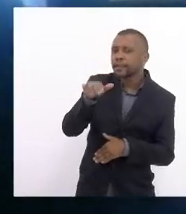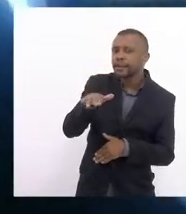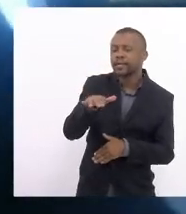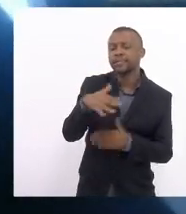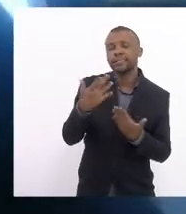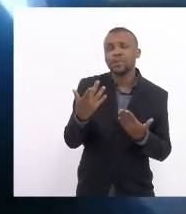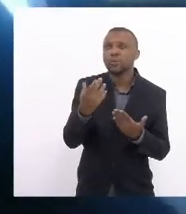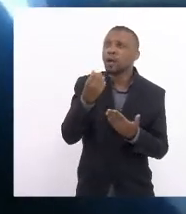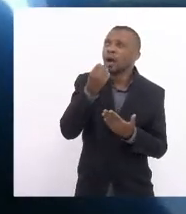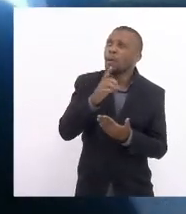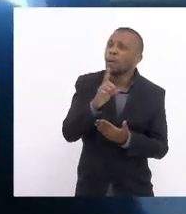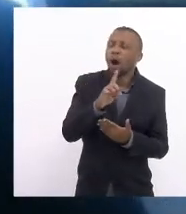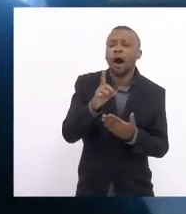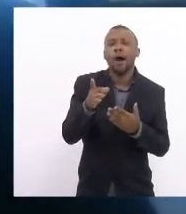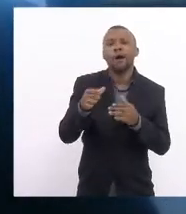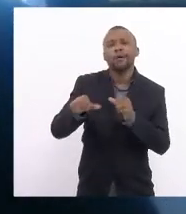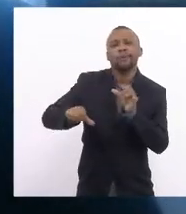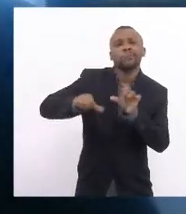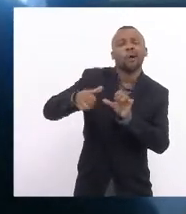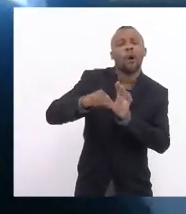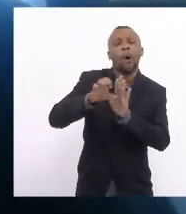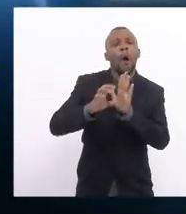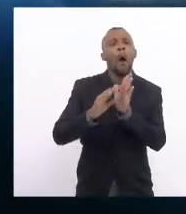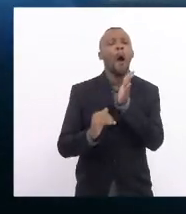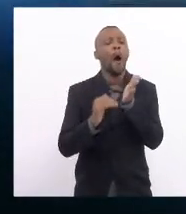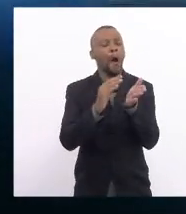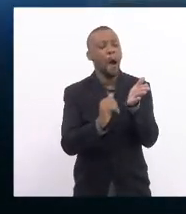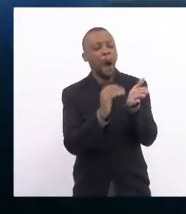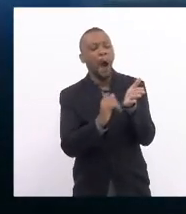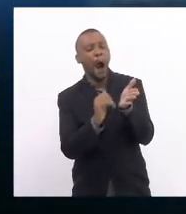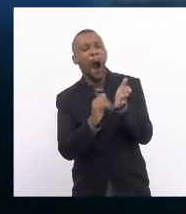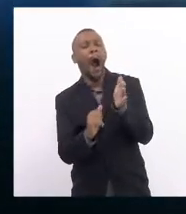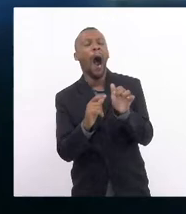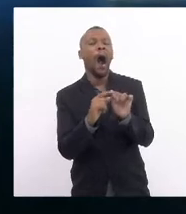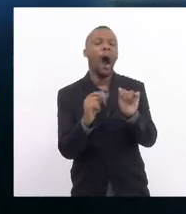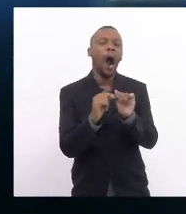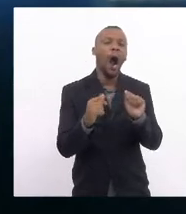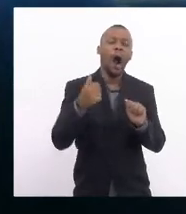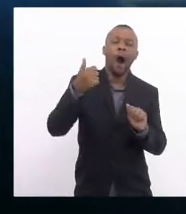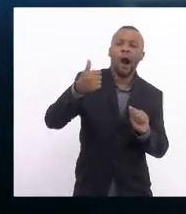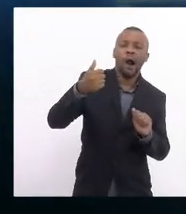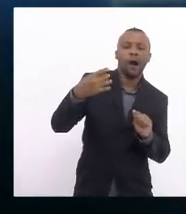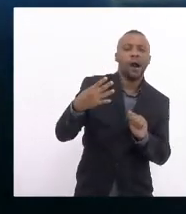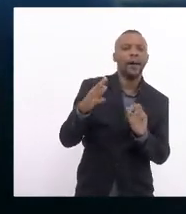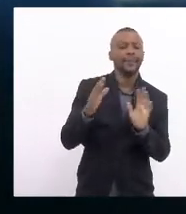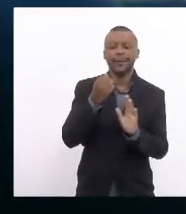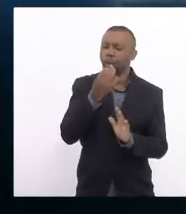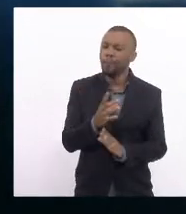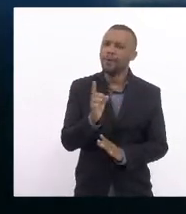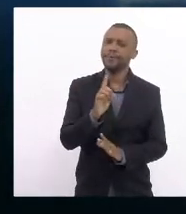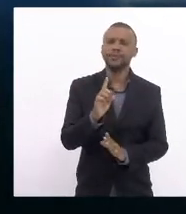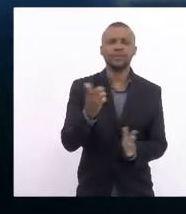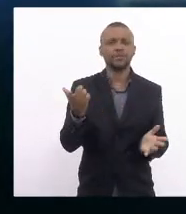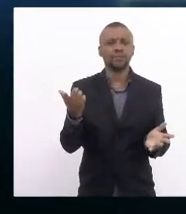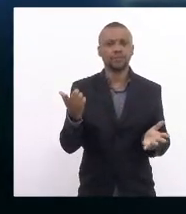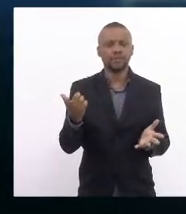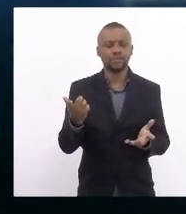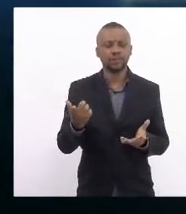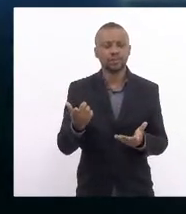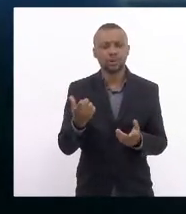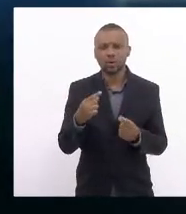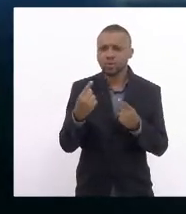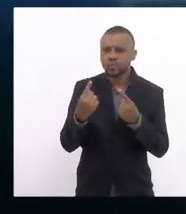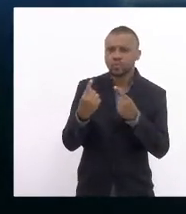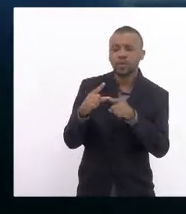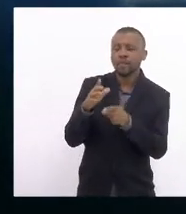desfigurar um projeto com uma emenda supressiva do artigo 1 do caput. Faça outra emenda ou vote, encaminhe a votação contra,